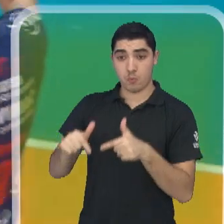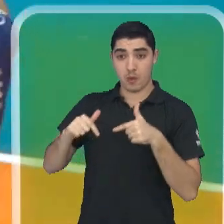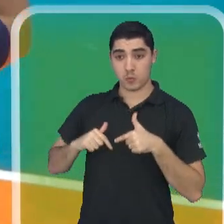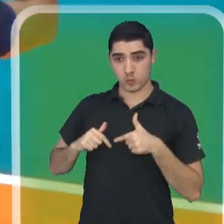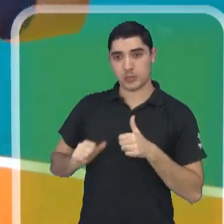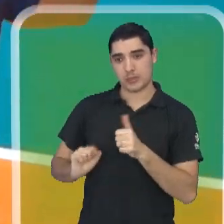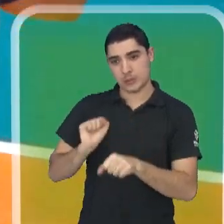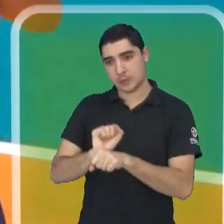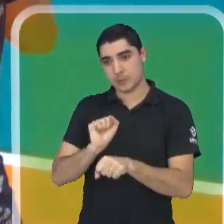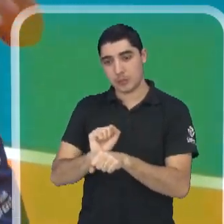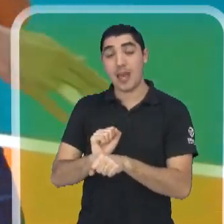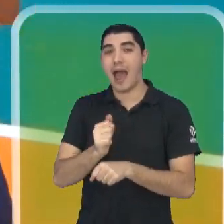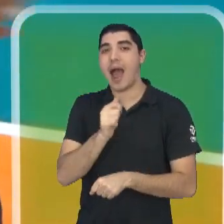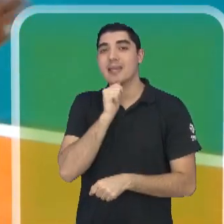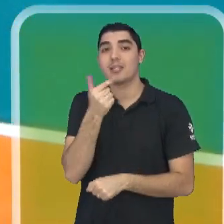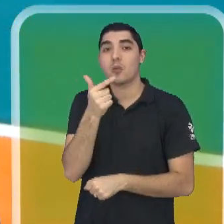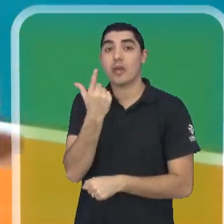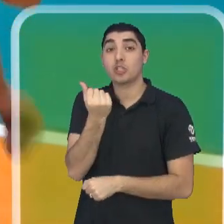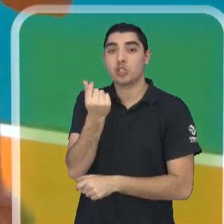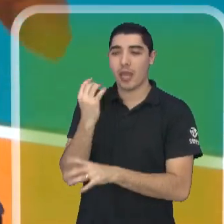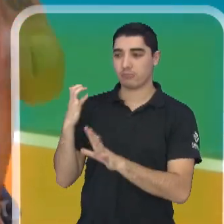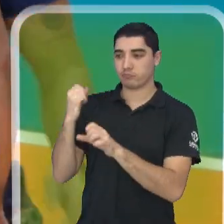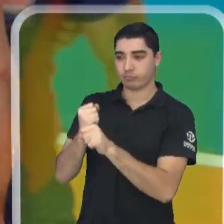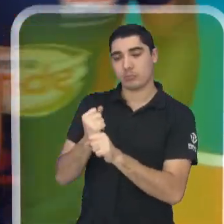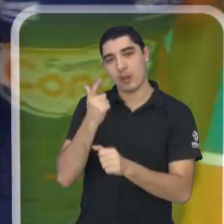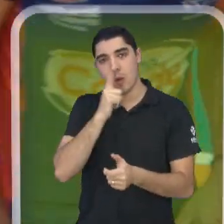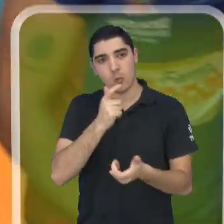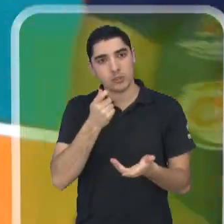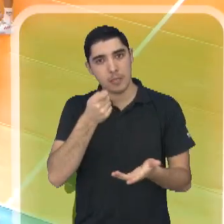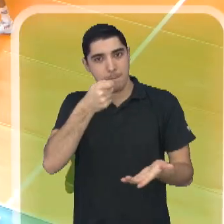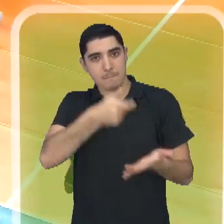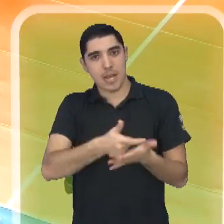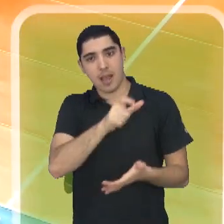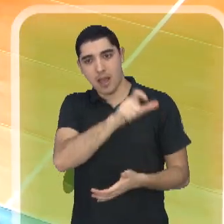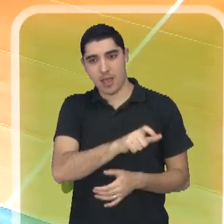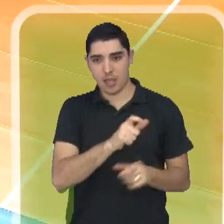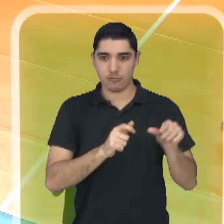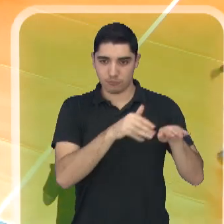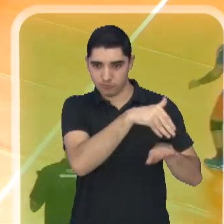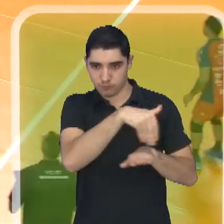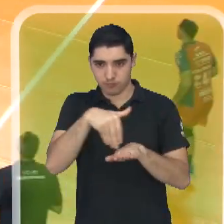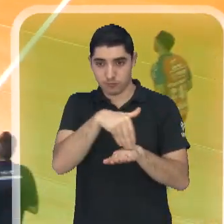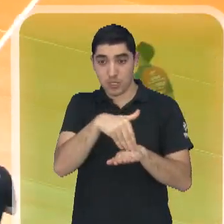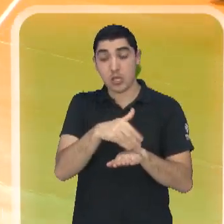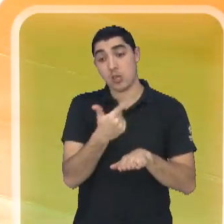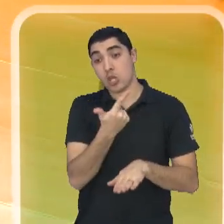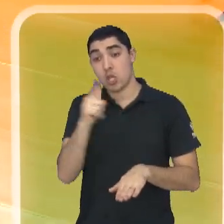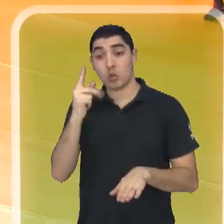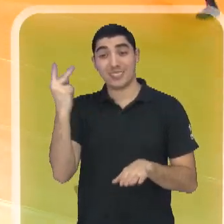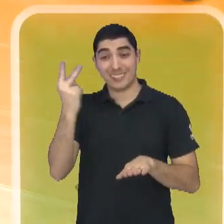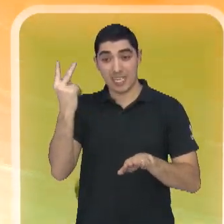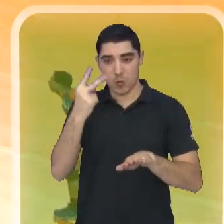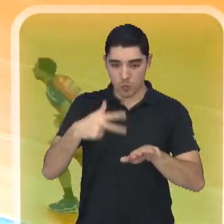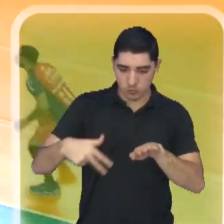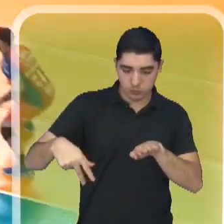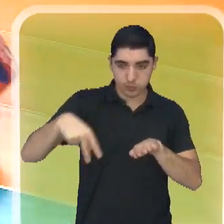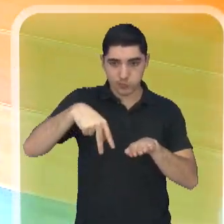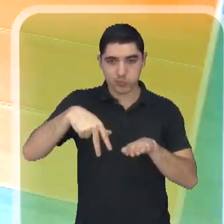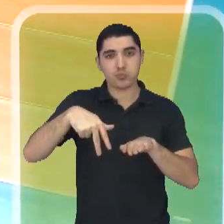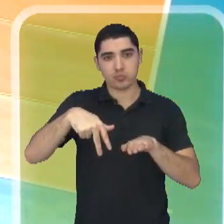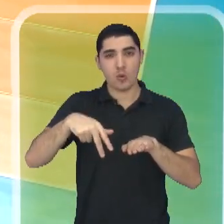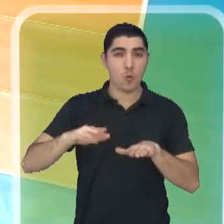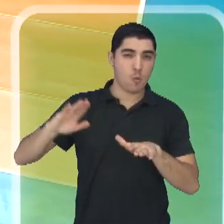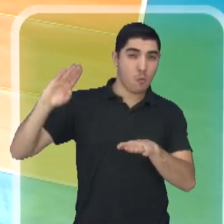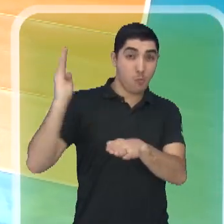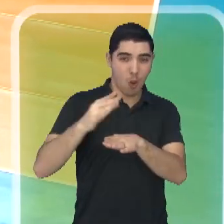temos o valor que seria hoje para contratar um central. E um segundo oposto, a gente ainda não